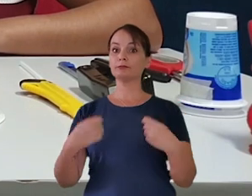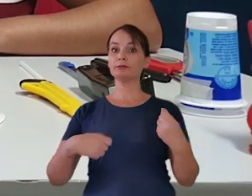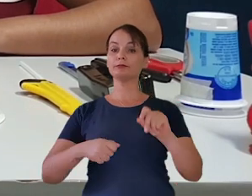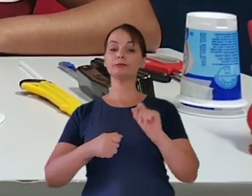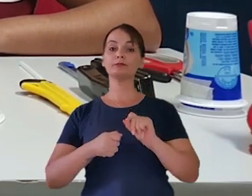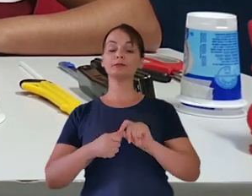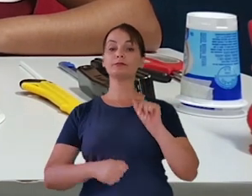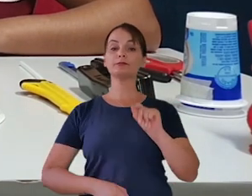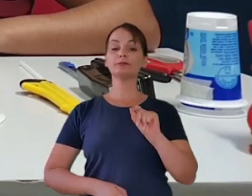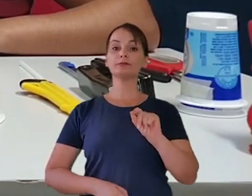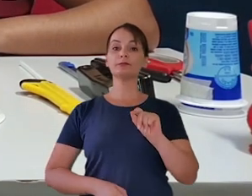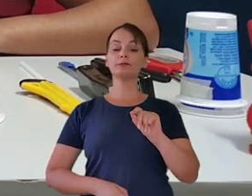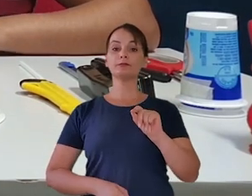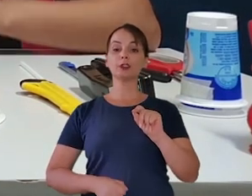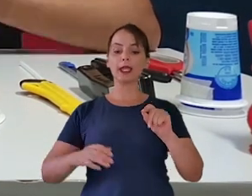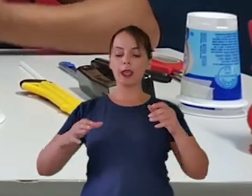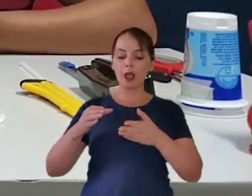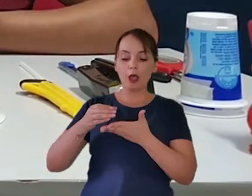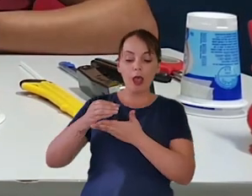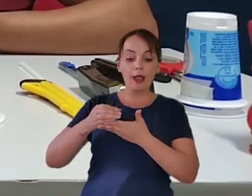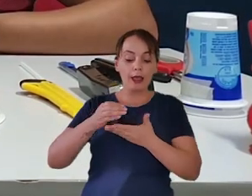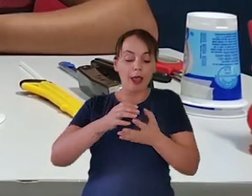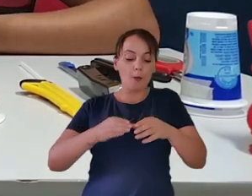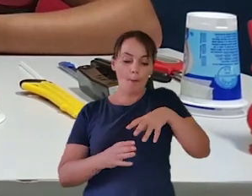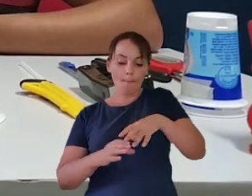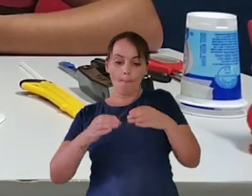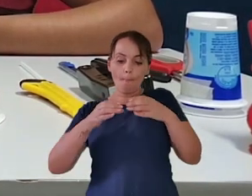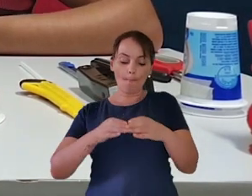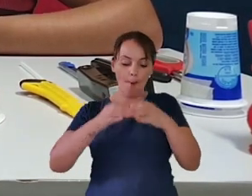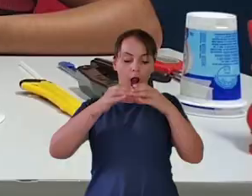o que aqui no fundo, Cris? Outros furinhos.